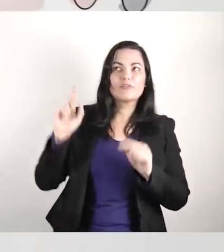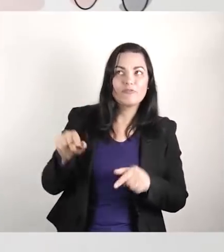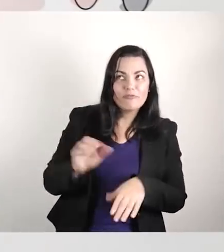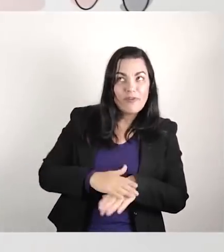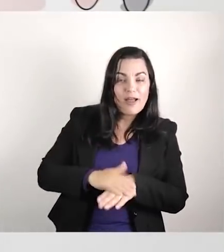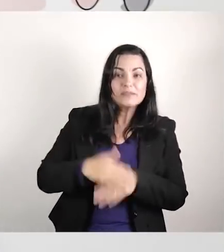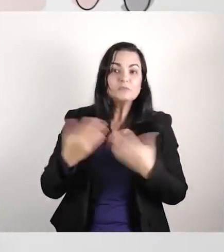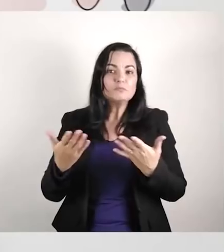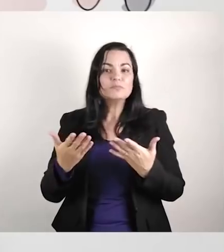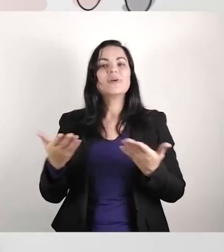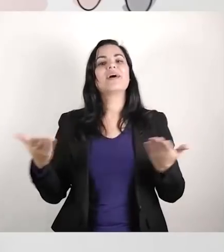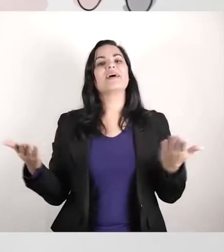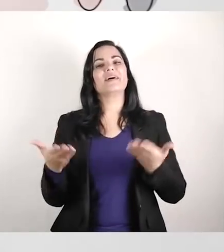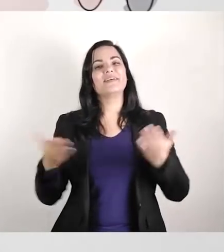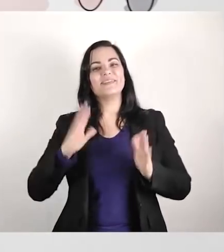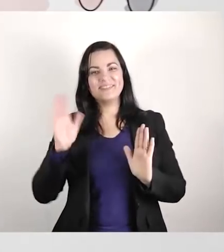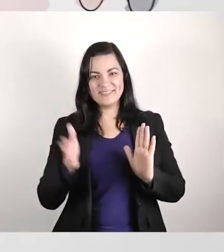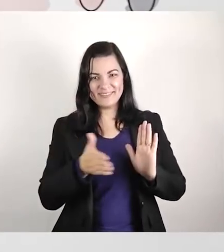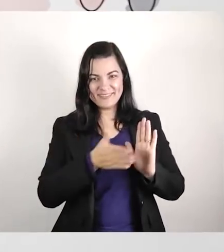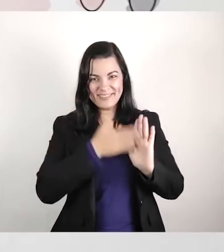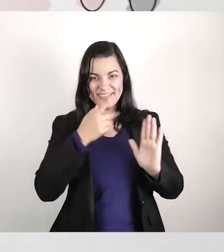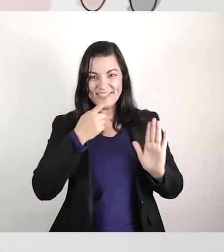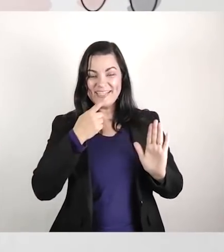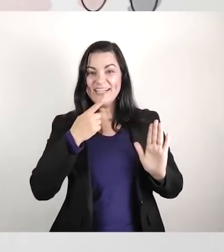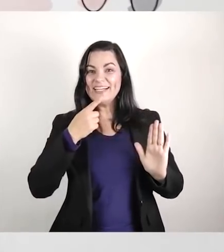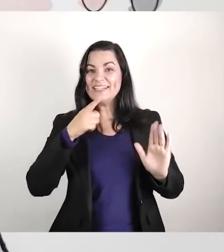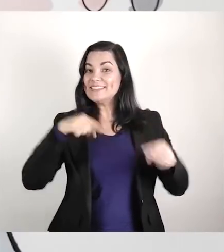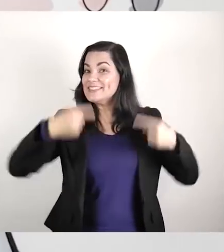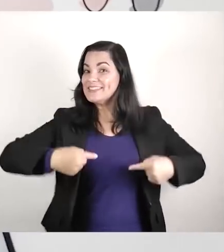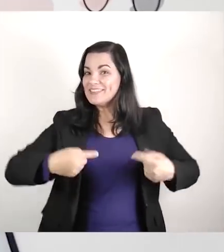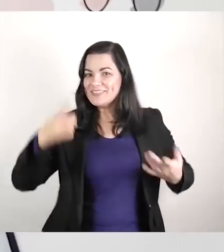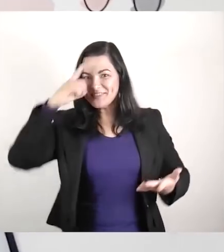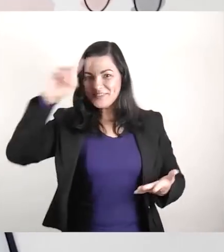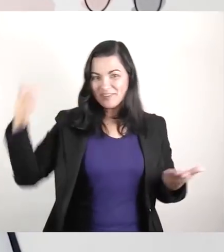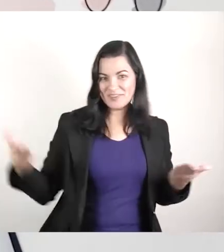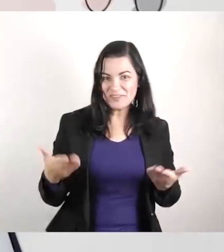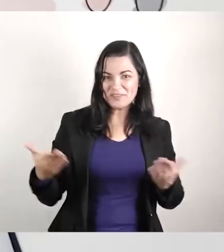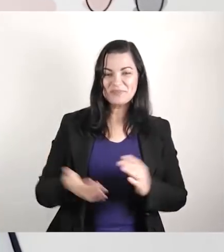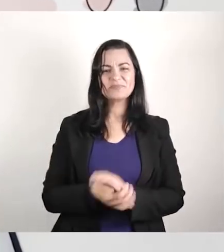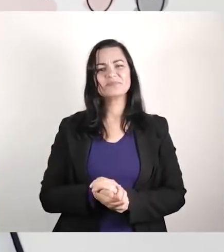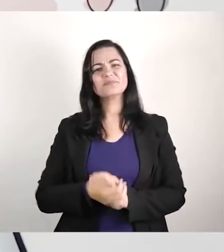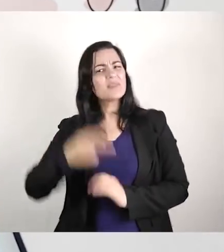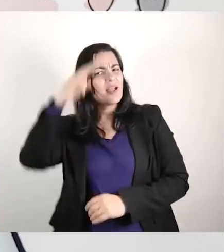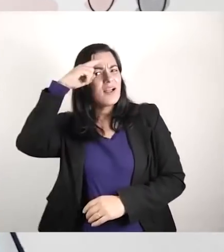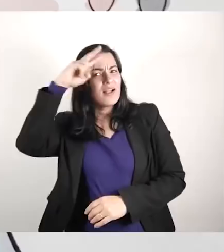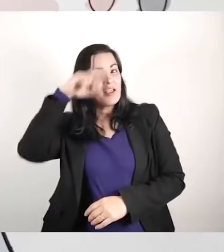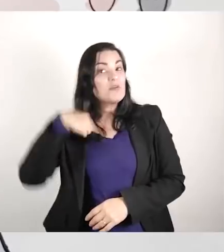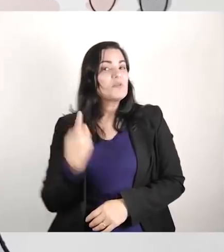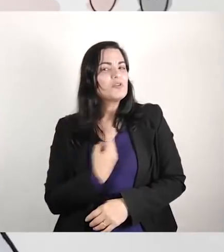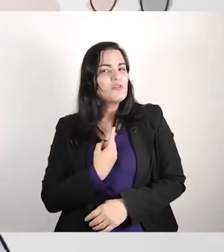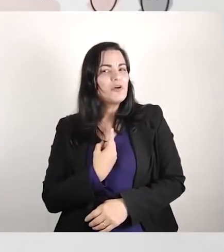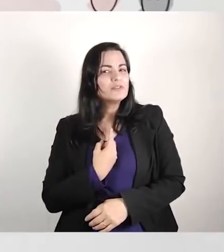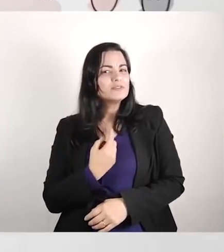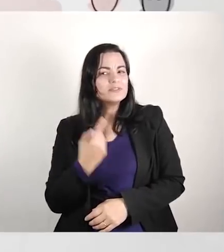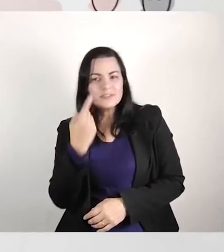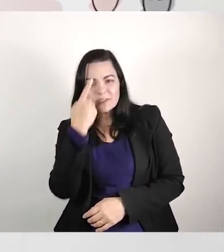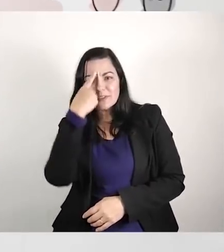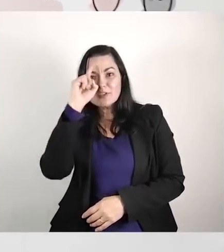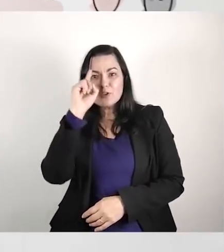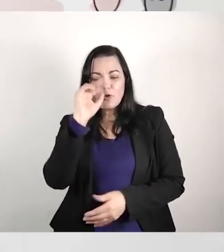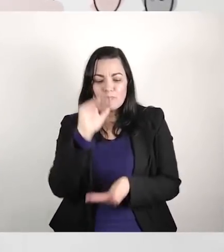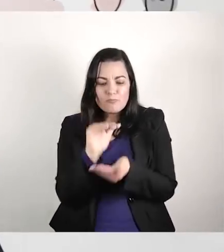vou te propor o nosso desafio do dia. Você se lembra da nossa cápsula para o